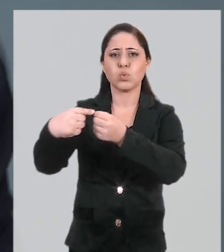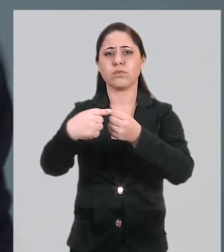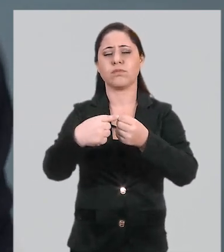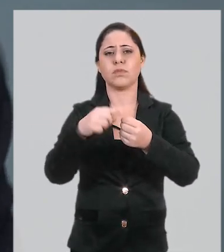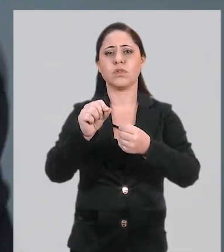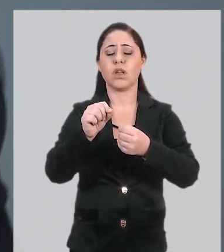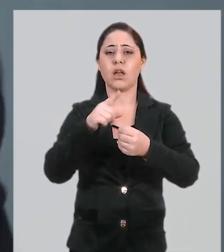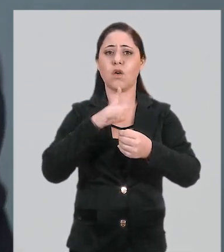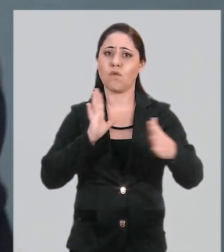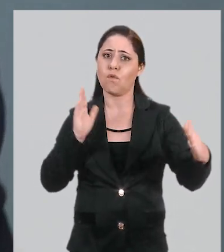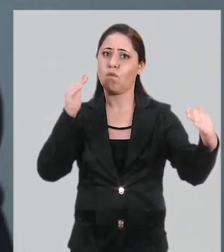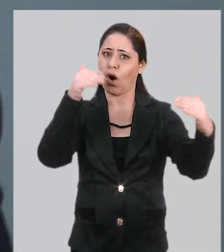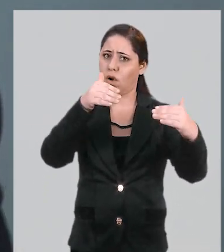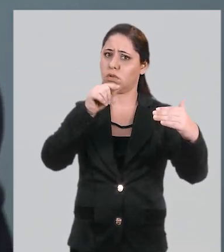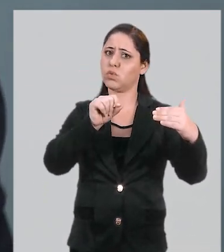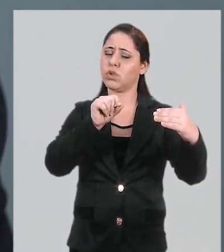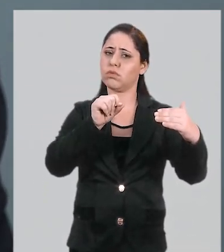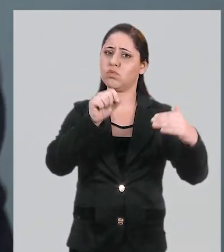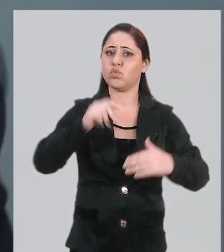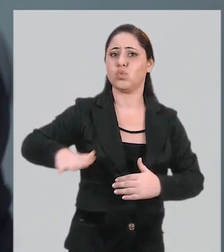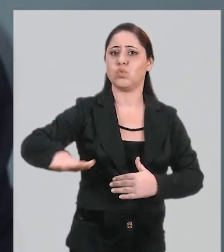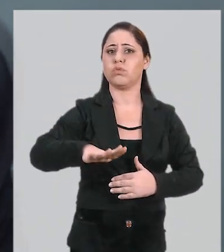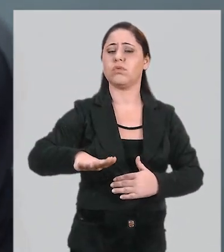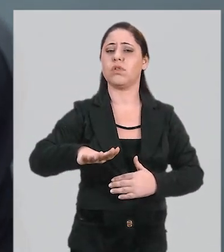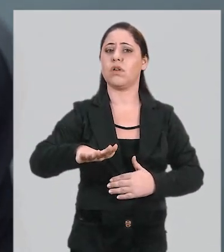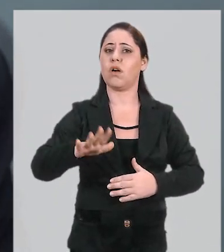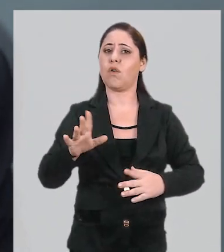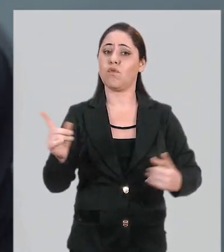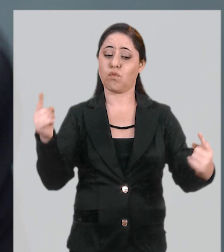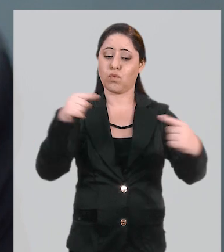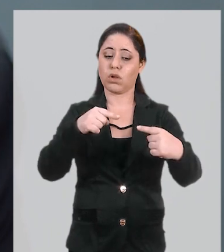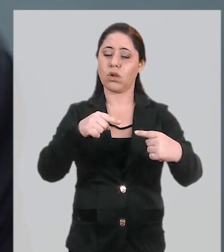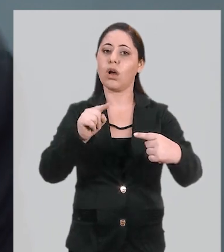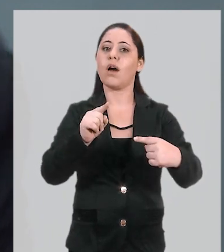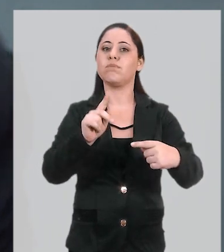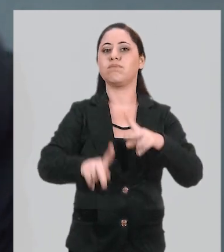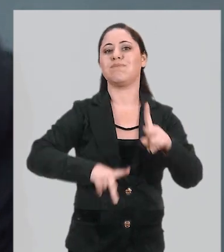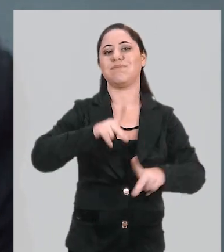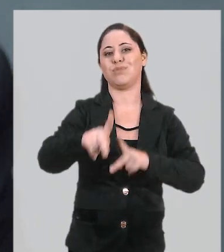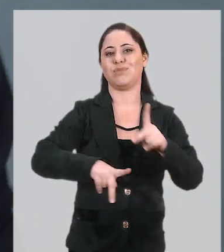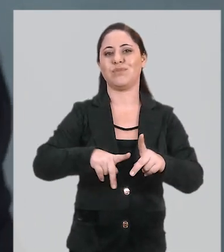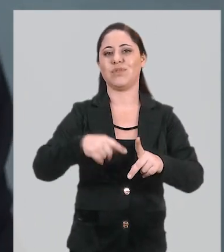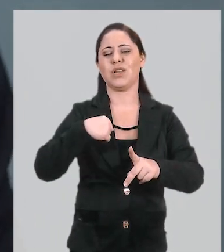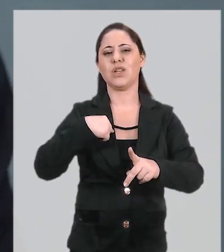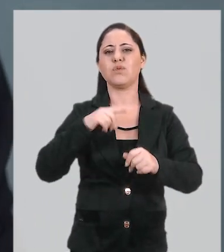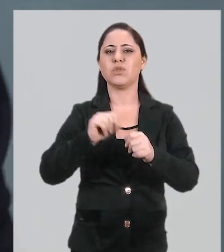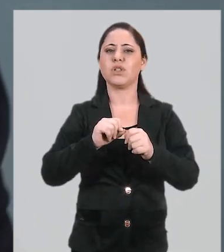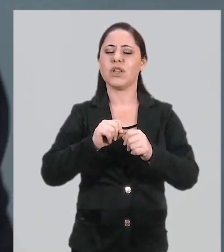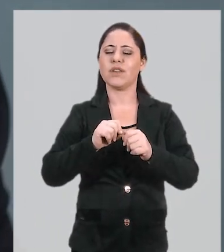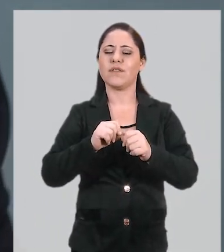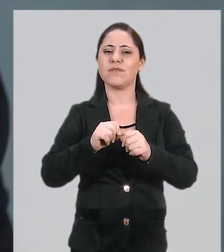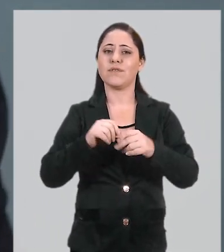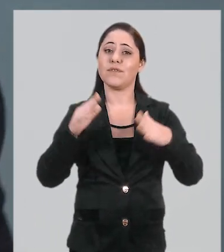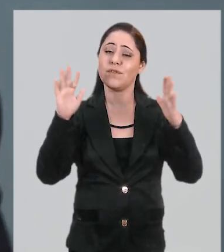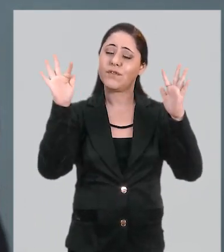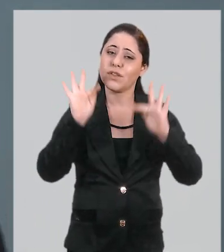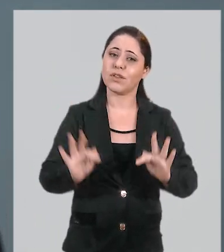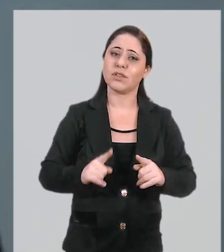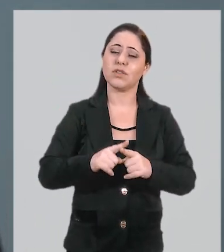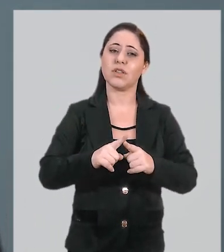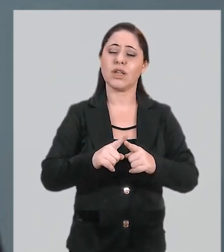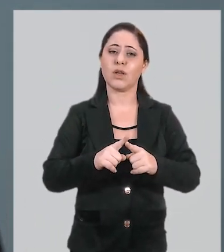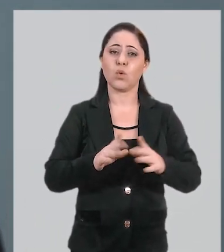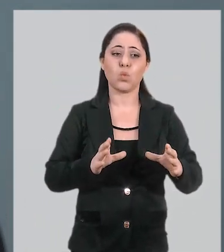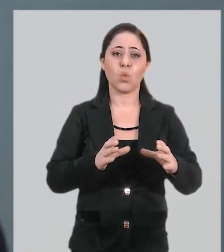foco muito em trabalho social voltado para as pessoas. E com isso eu encampei né, de poder presidir essa